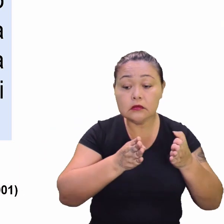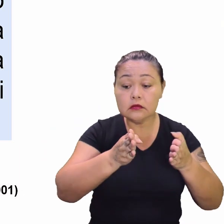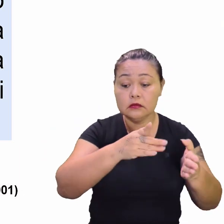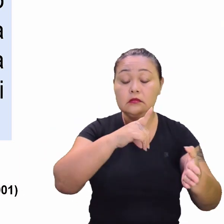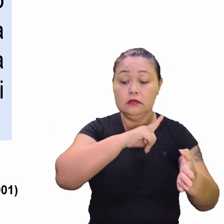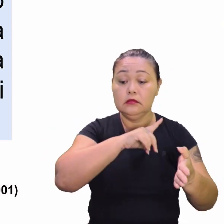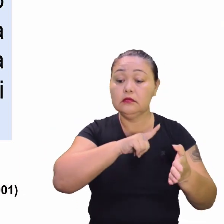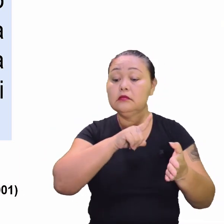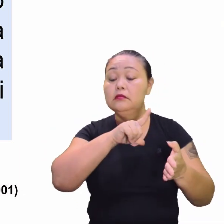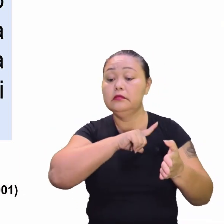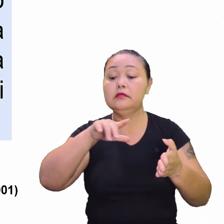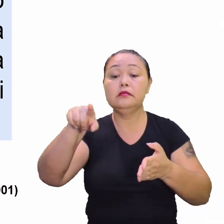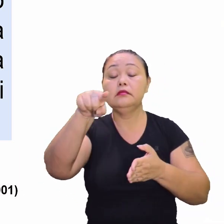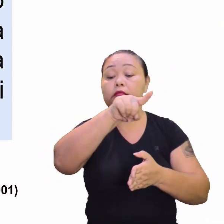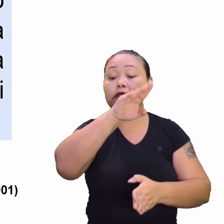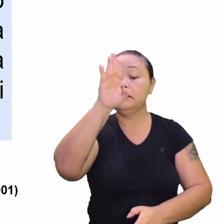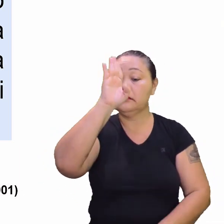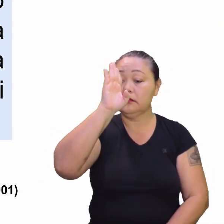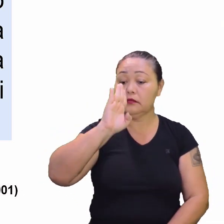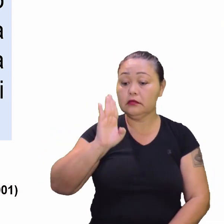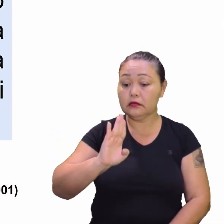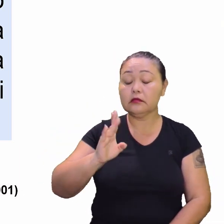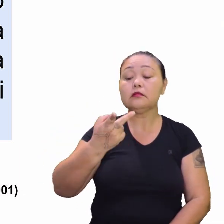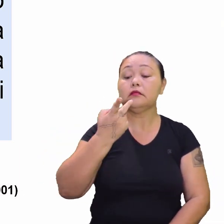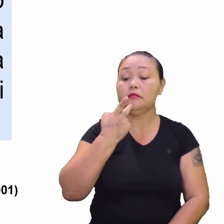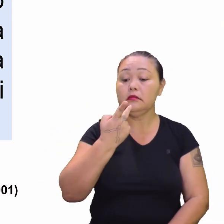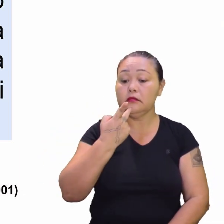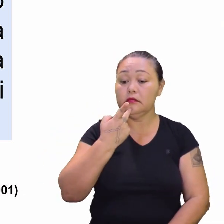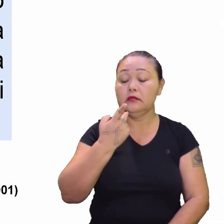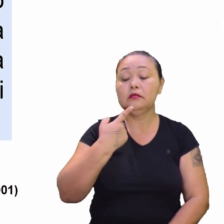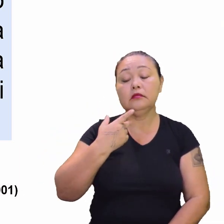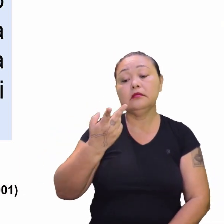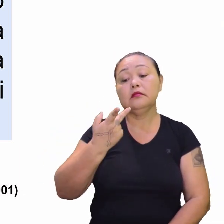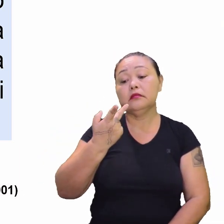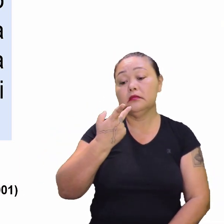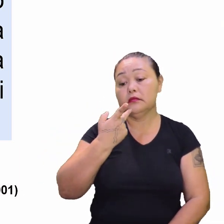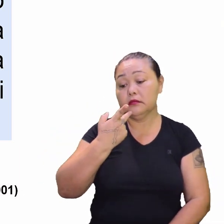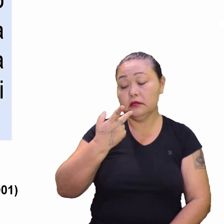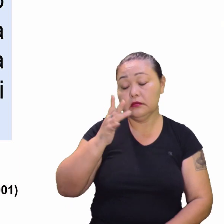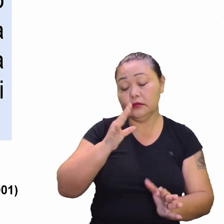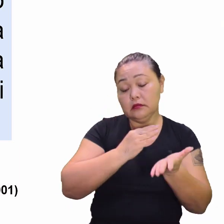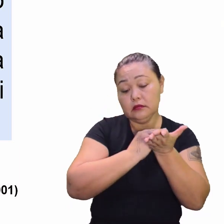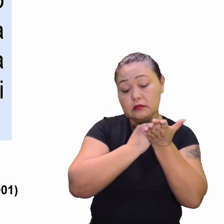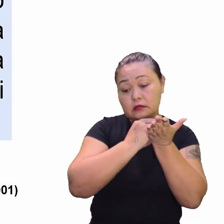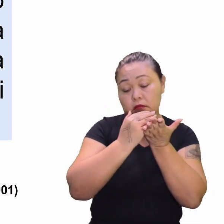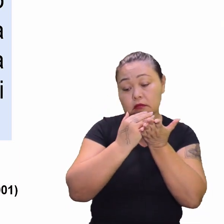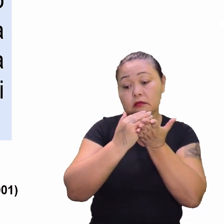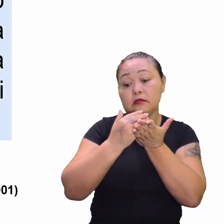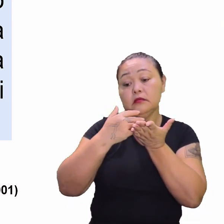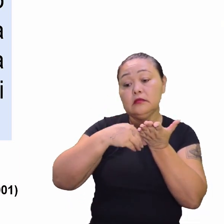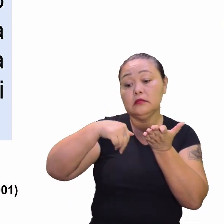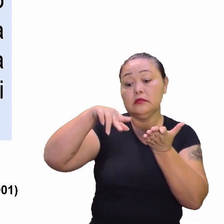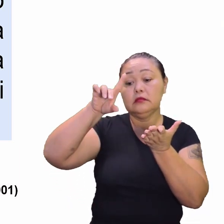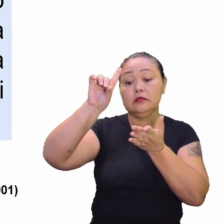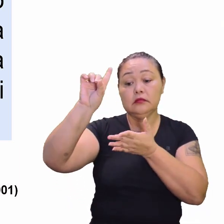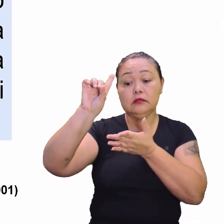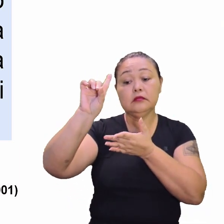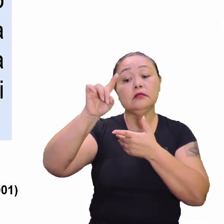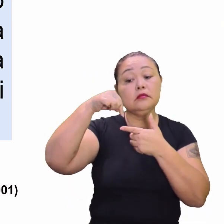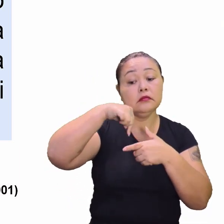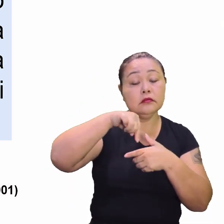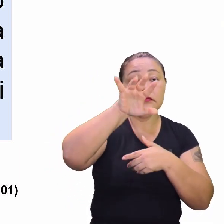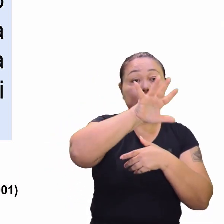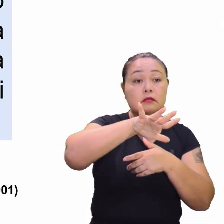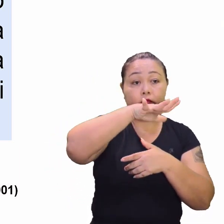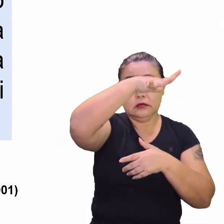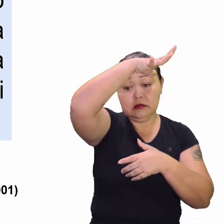que estão espalhados pelo Brasil. A gente até citou inicialmente a região Nordeste e a região